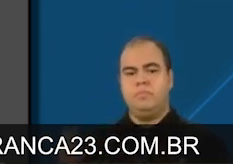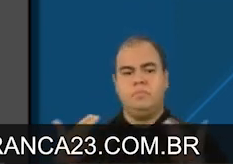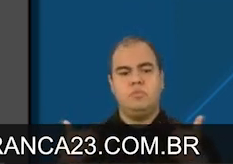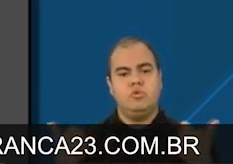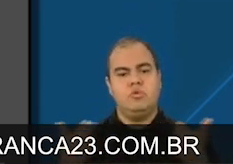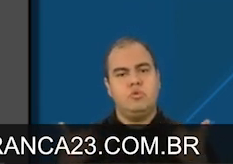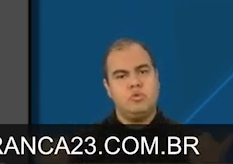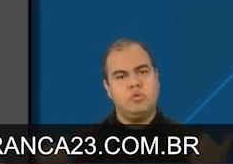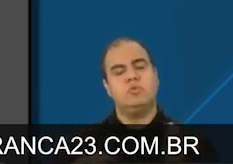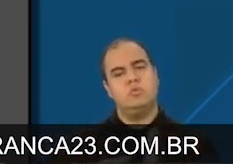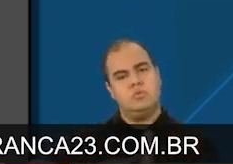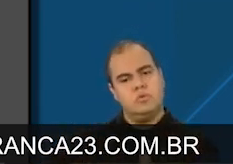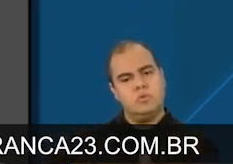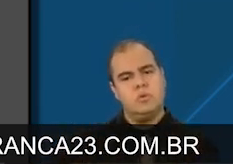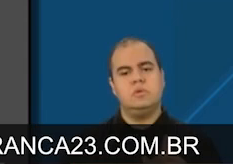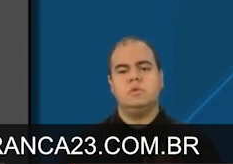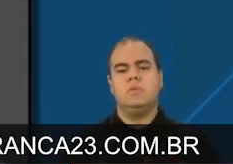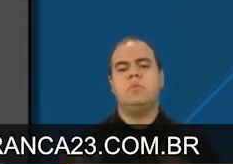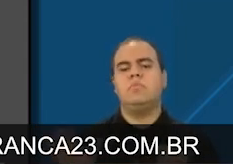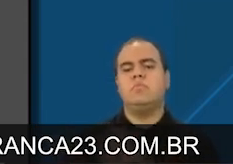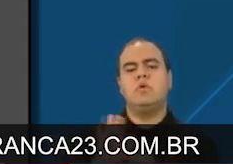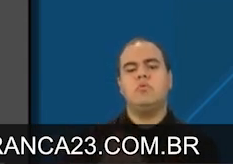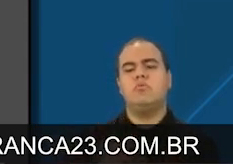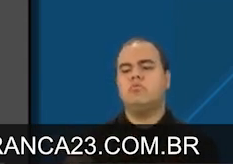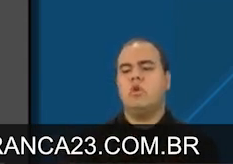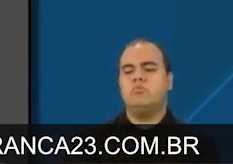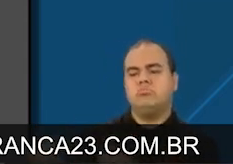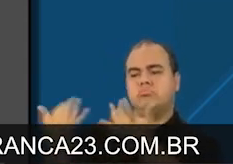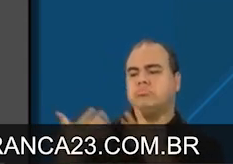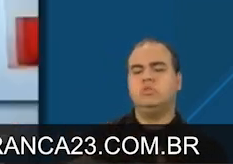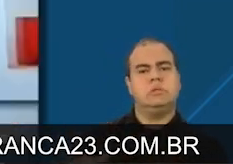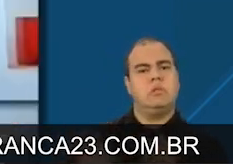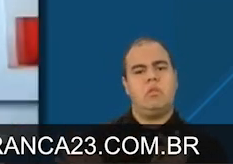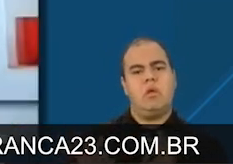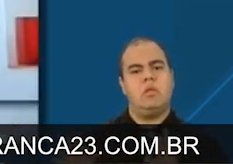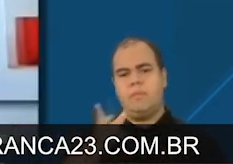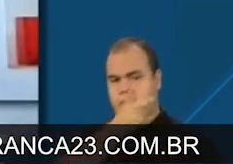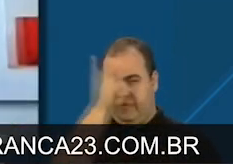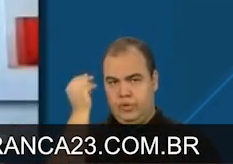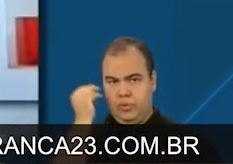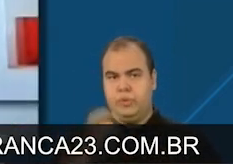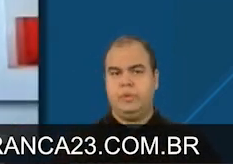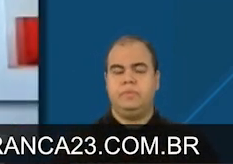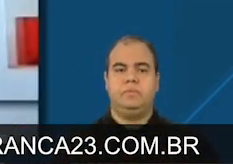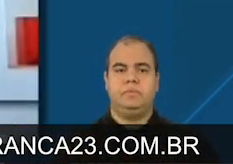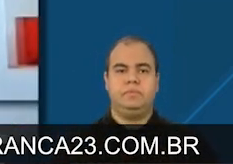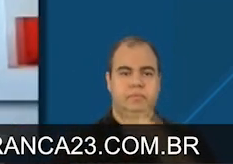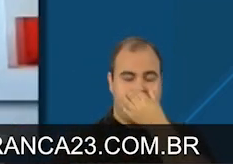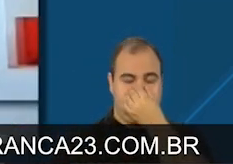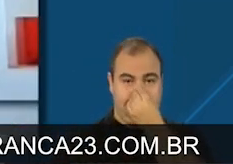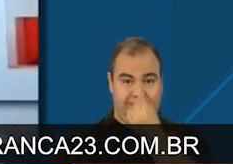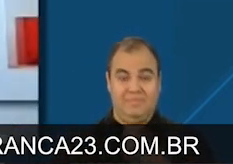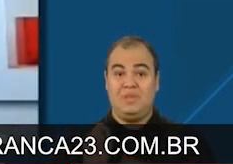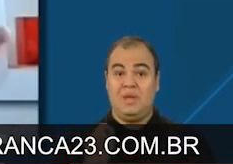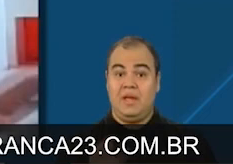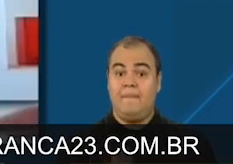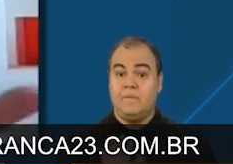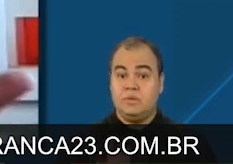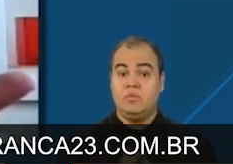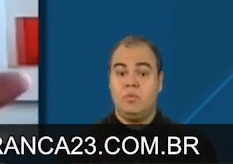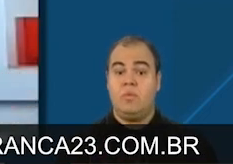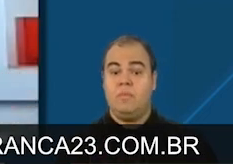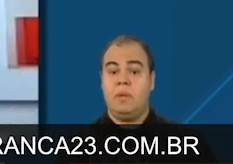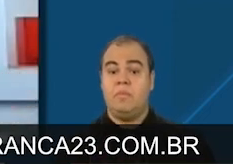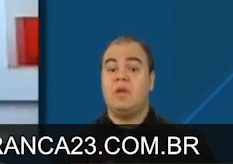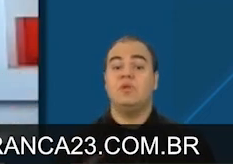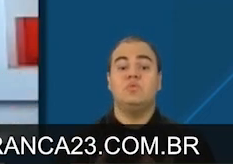O sindicato também questiona não ter sido ouvido pela prefeitura. Quem apresentou o aplicativo não tinha as